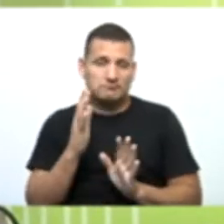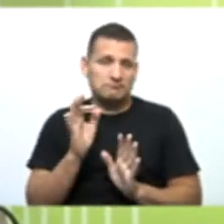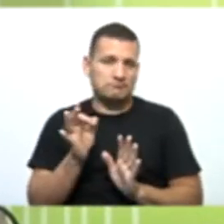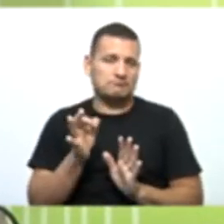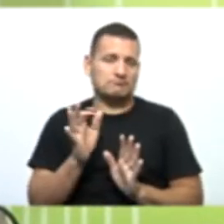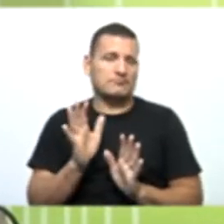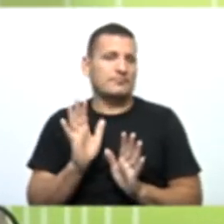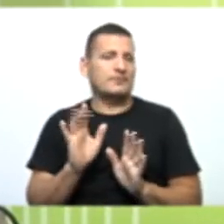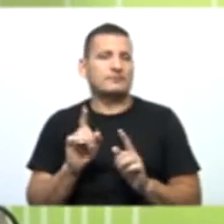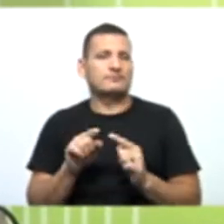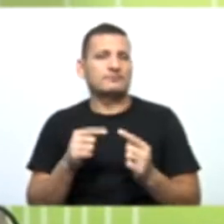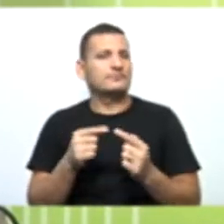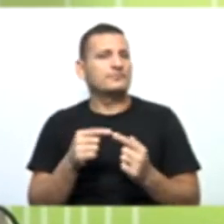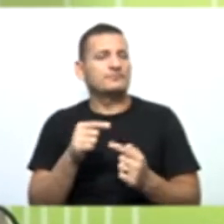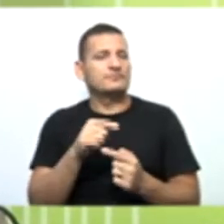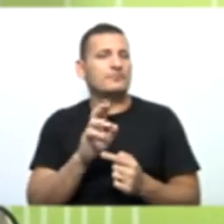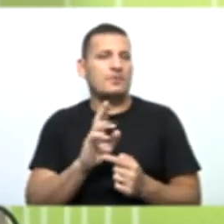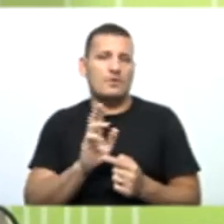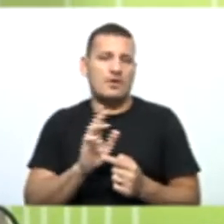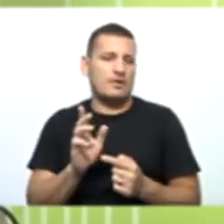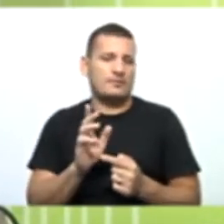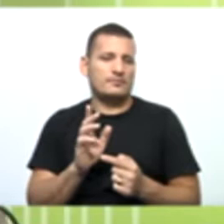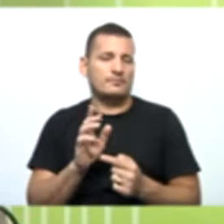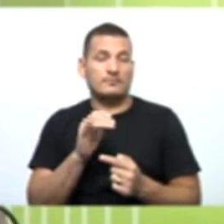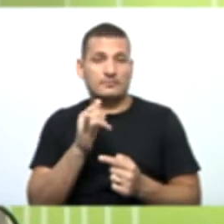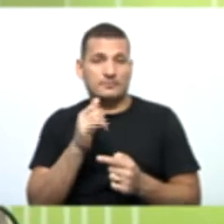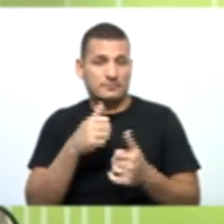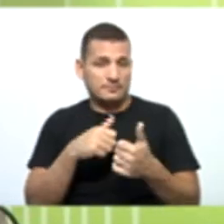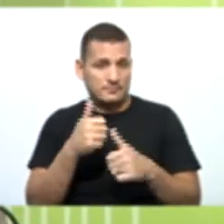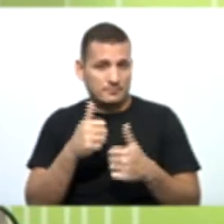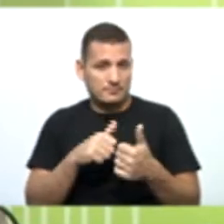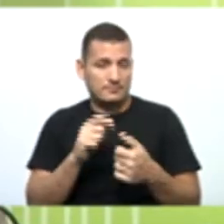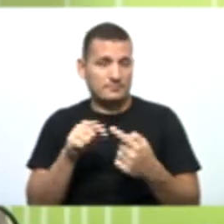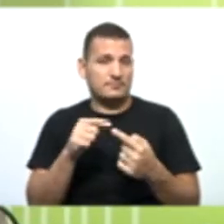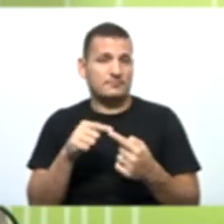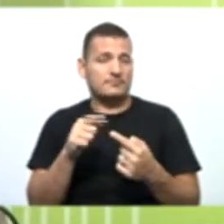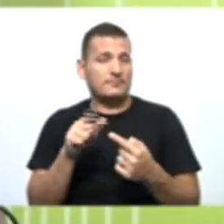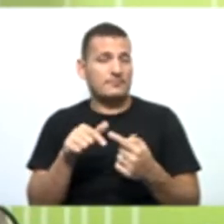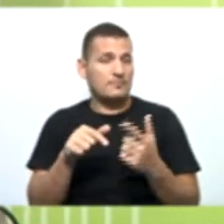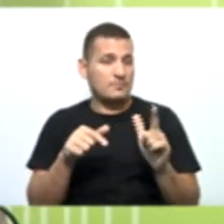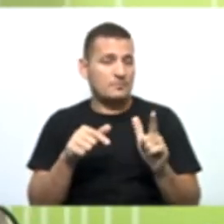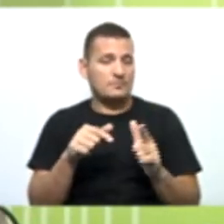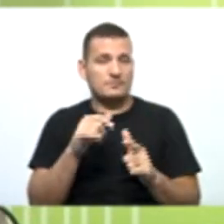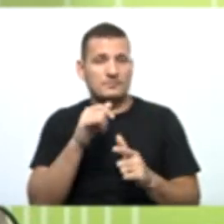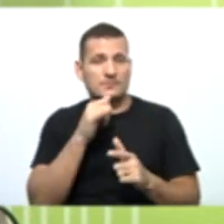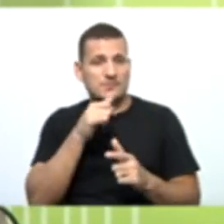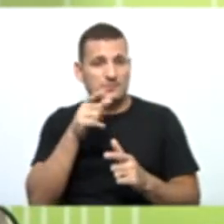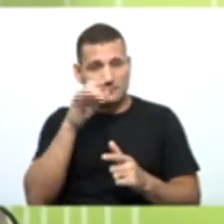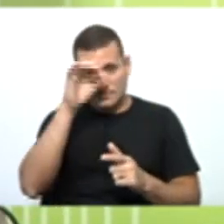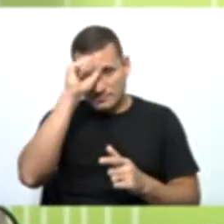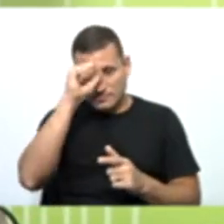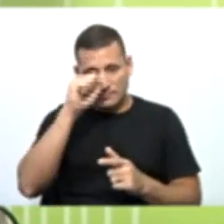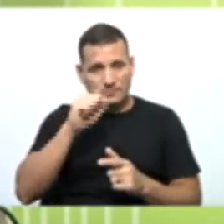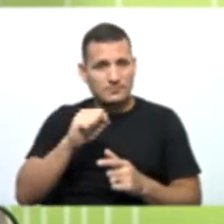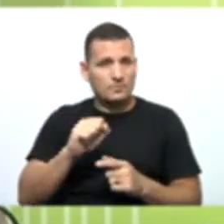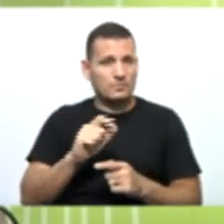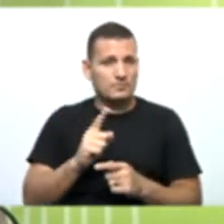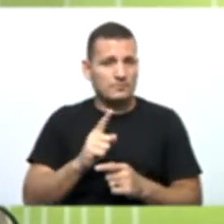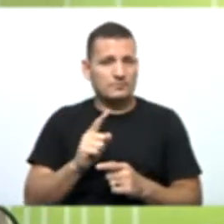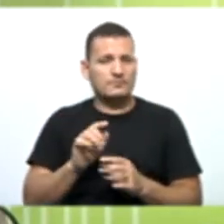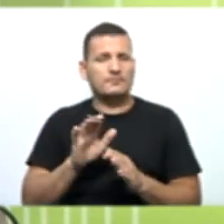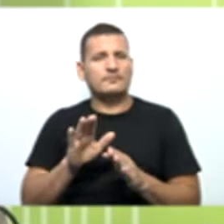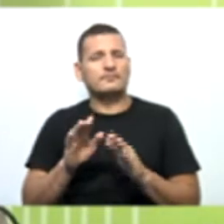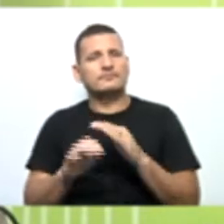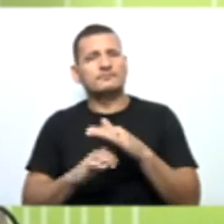Na realidade, quando tem uma avaliação, o objetivo é verificar se você está aprendendo ou não. Mas, voltando aí para as empresas, por que